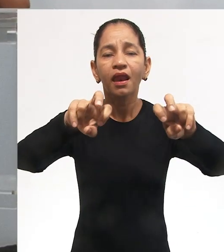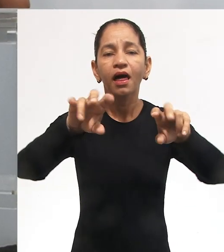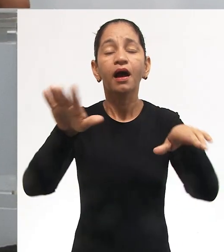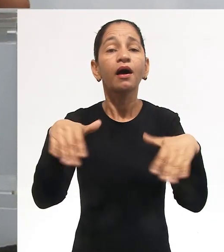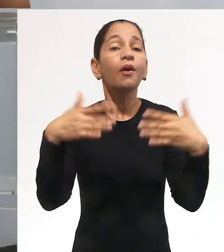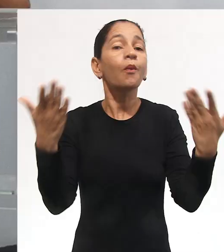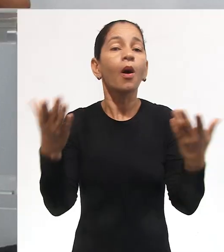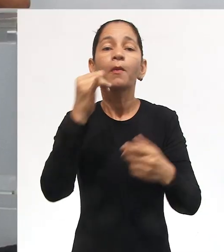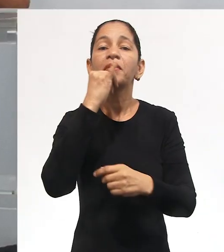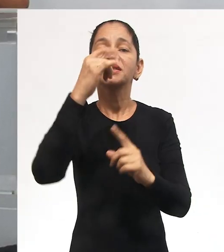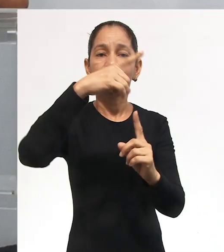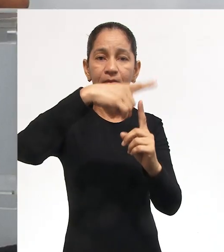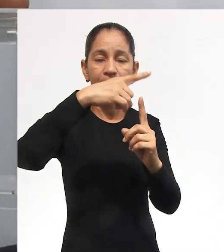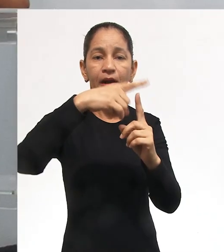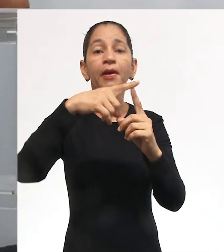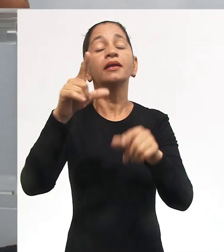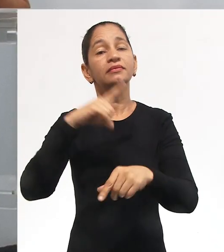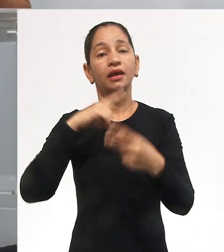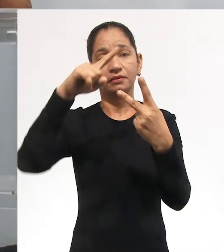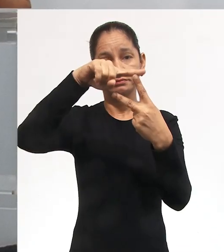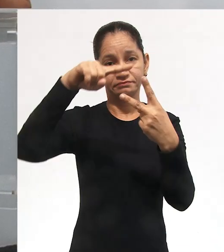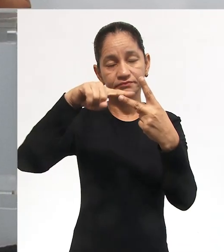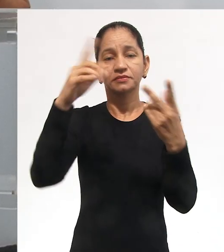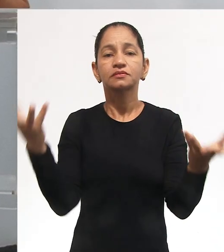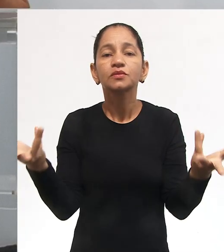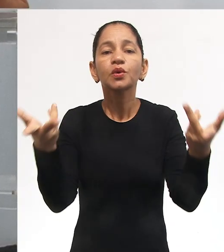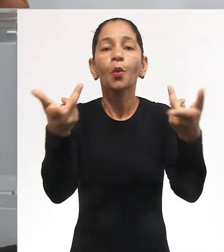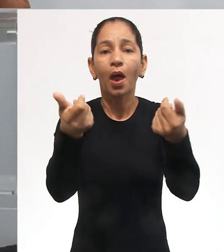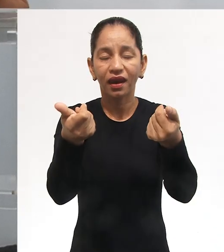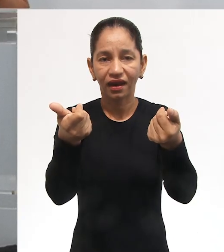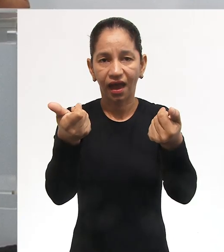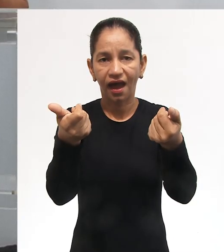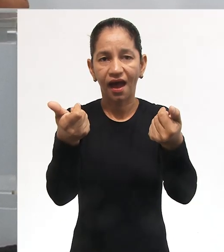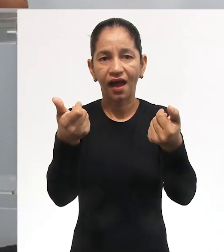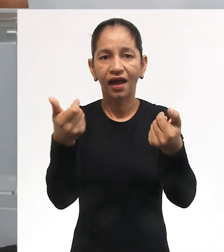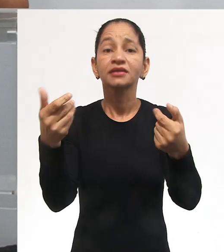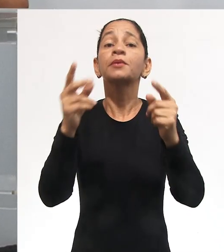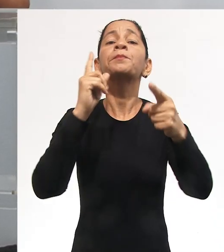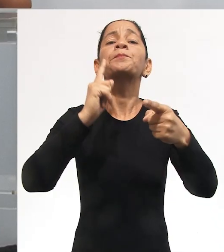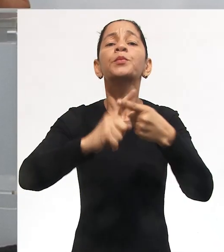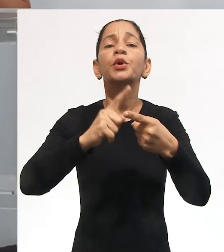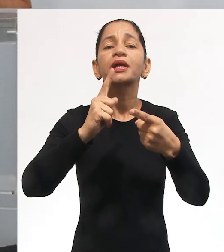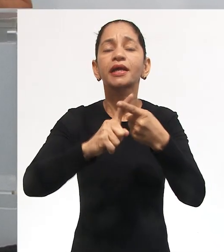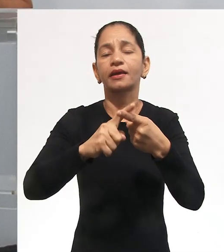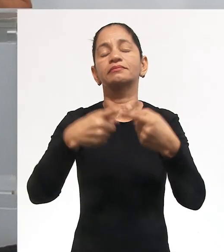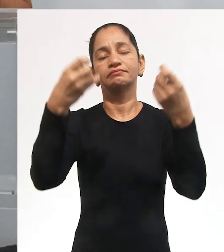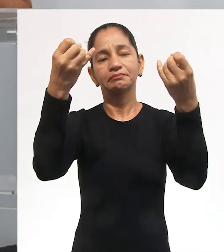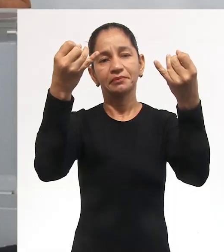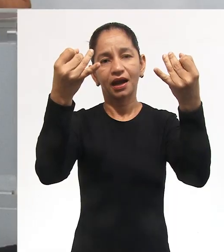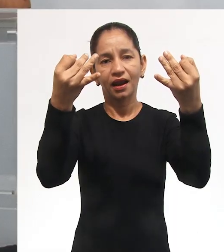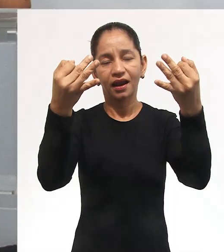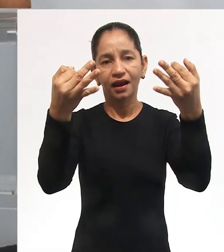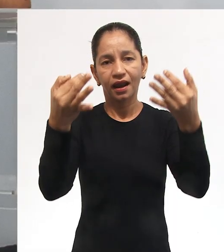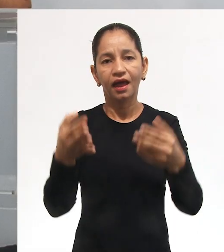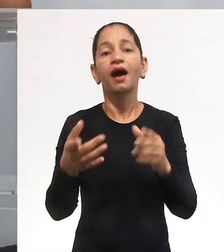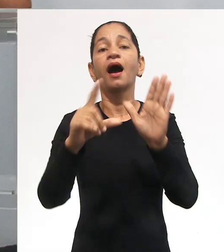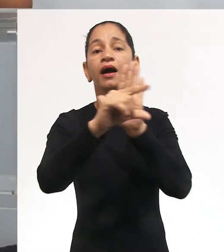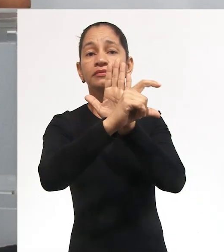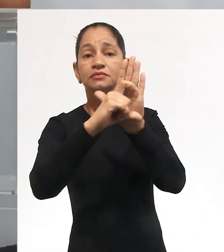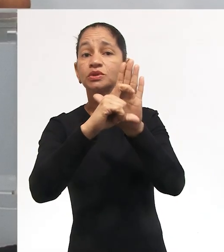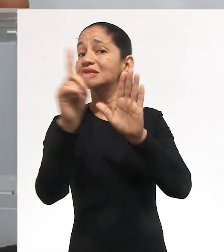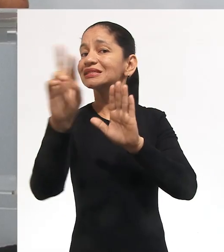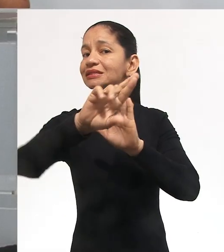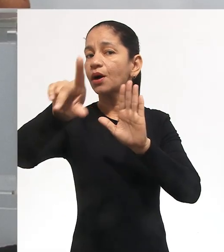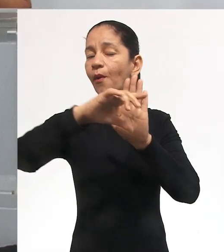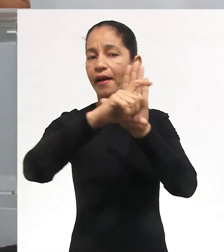do tipo qualitativa, por quê? Né? É preciso sempre dizer porquê. E esse porquê não é o